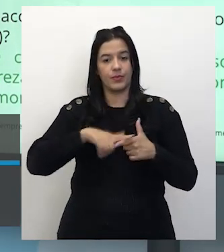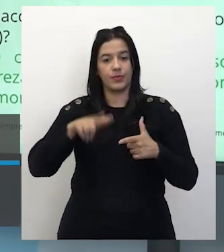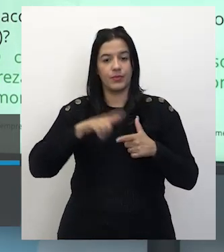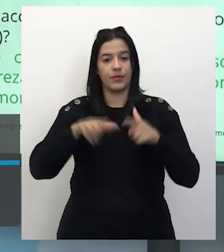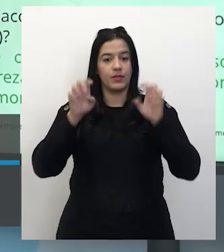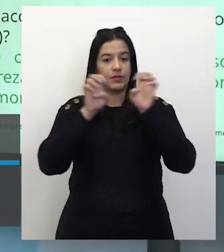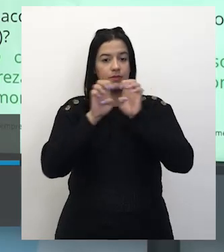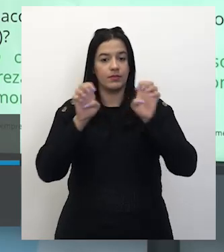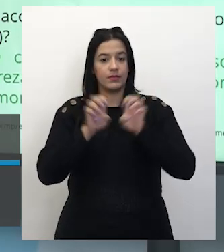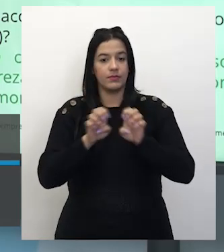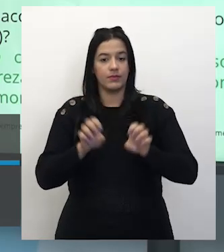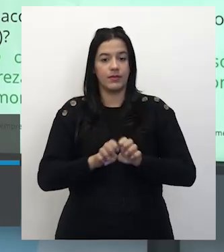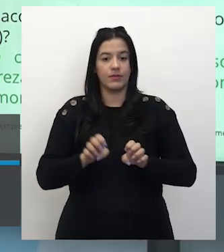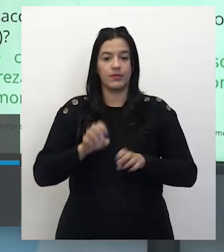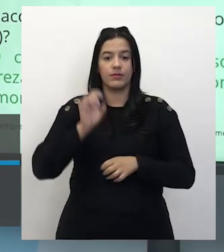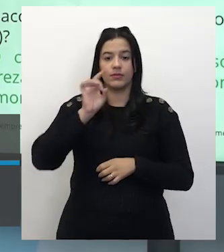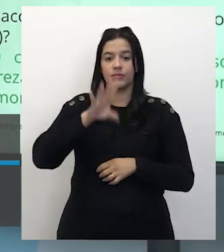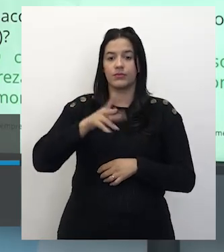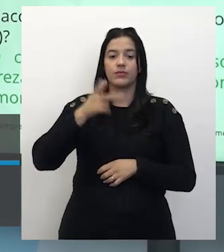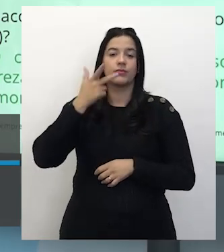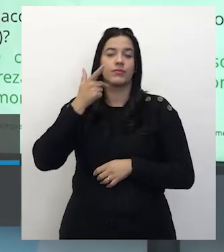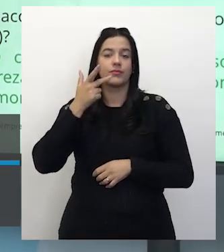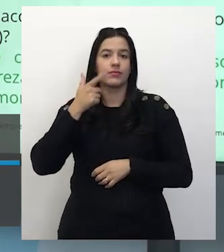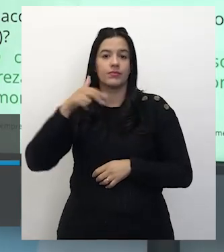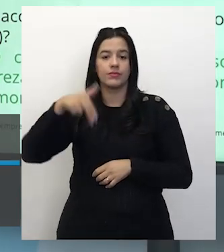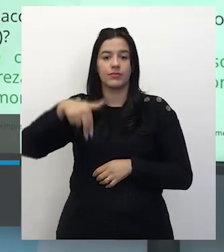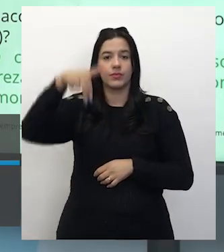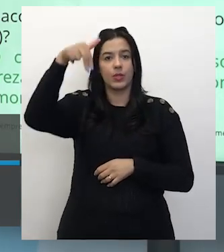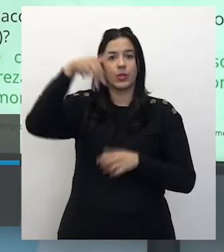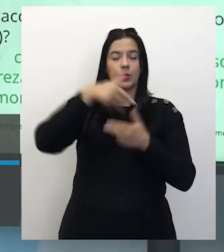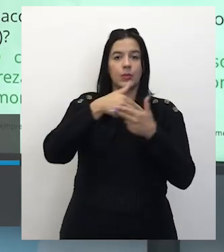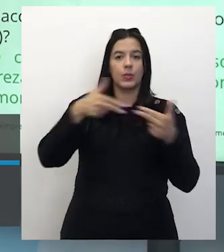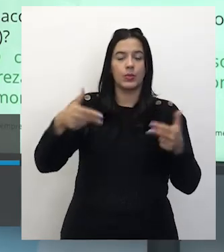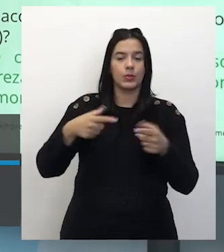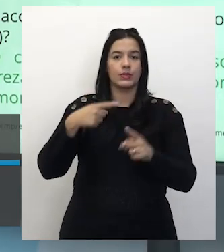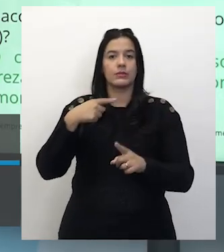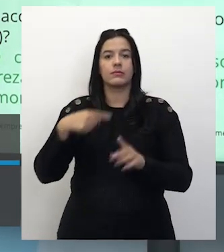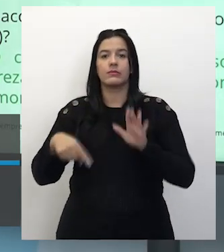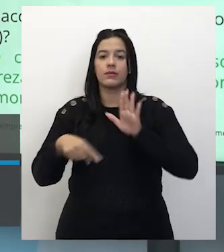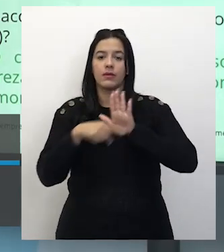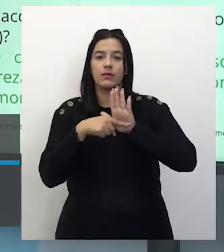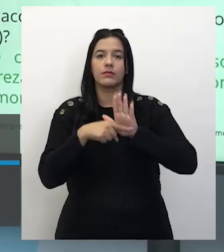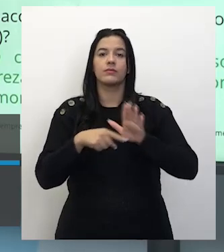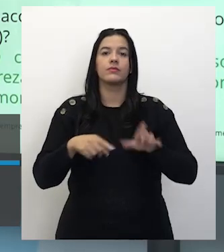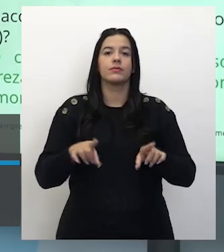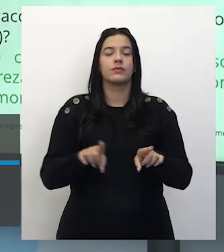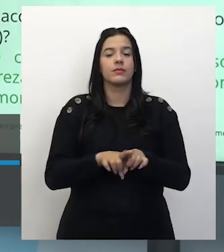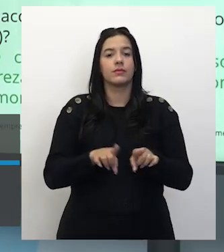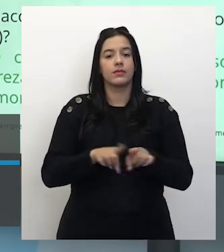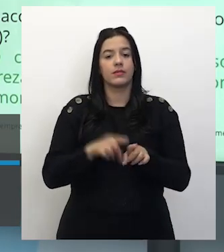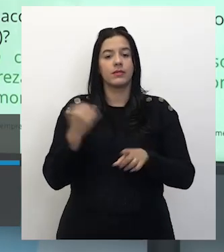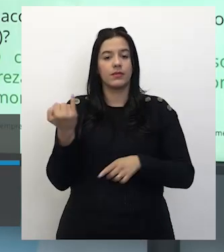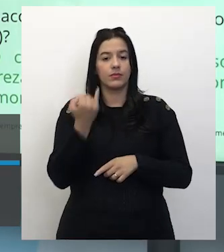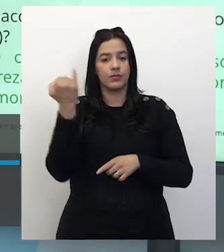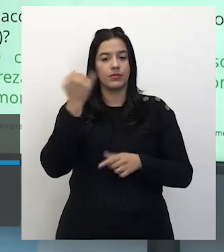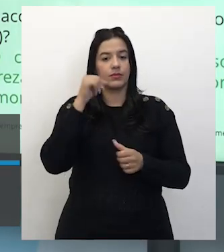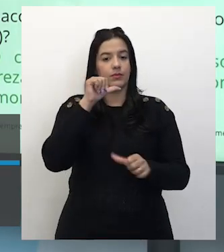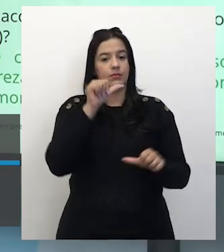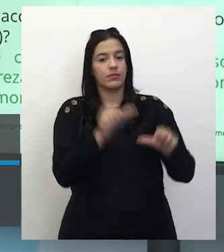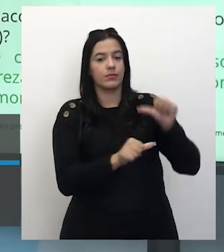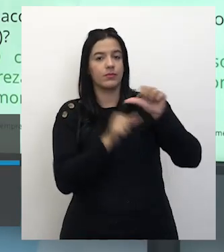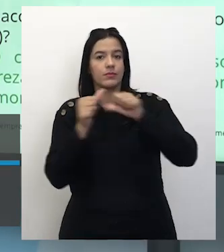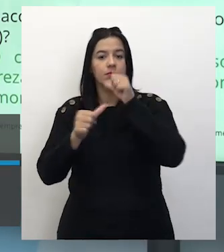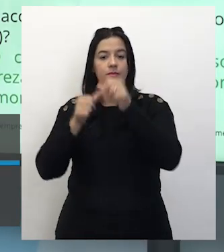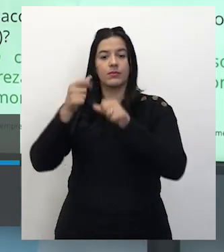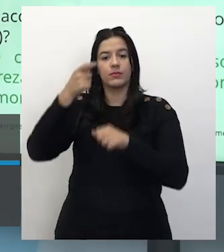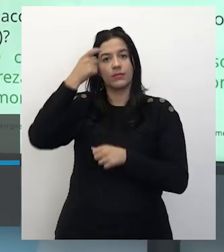De sempre relacionar o Nordeste só com seca, com coisas negativas, né? Então, é importante ter essa mudança aí de pensamento também e